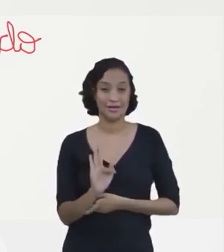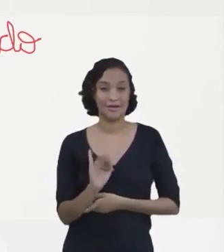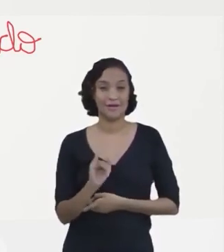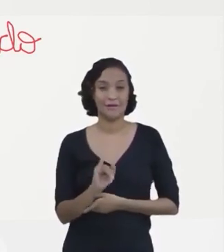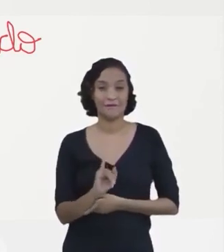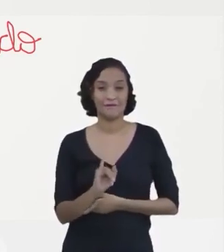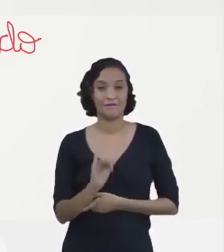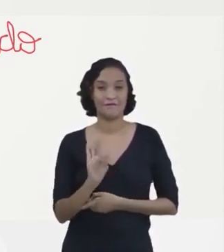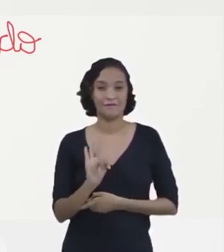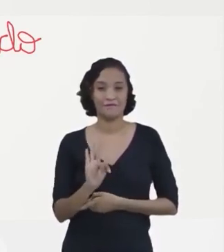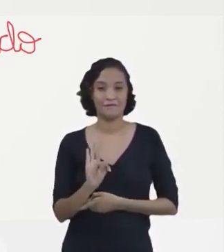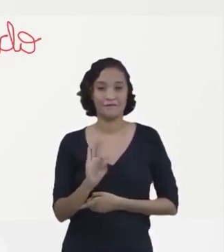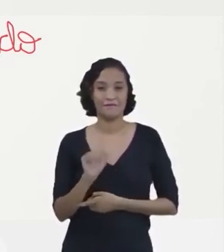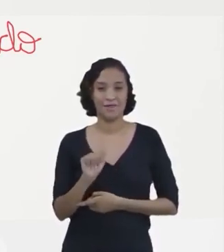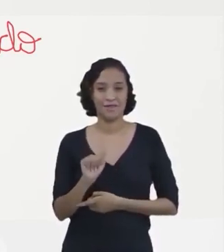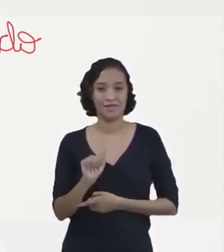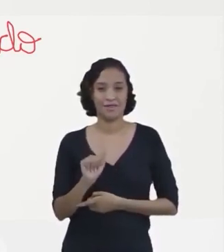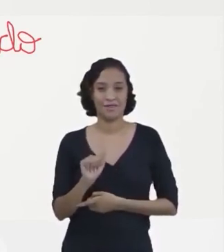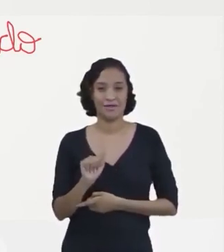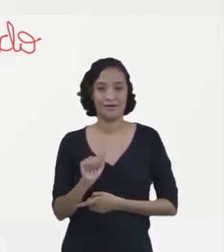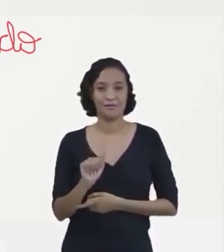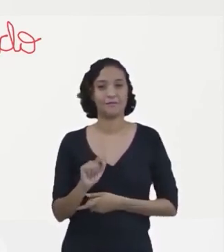fita.